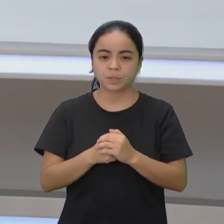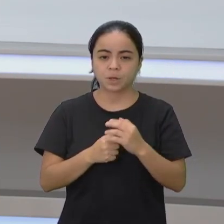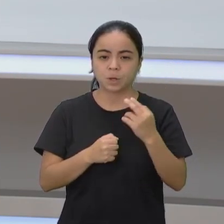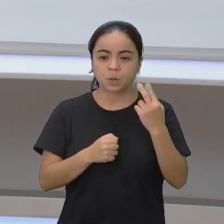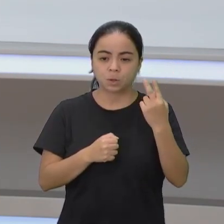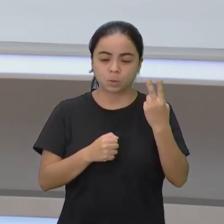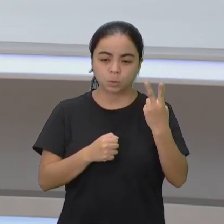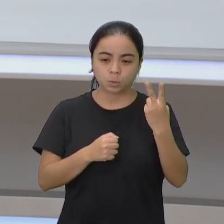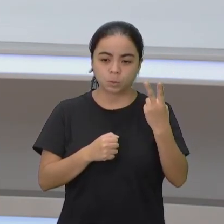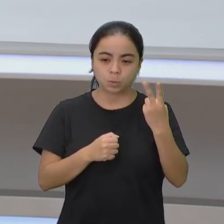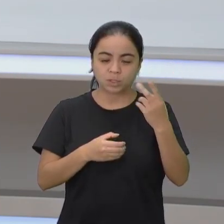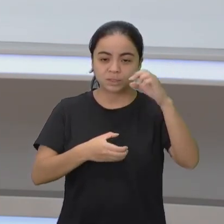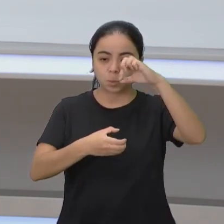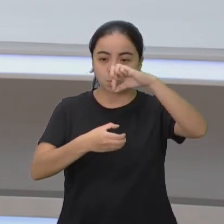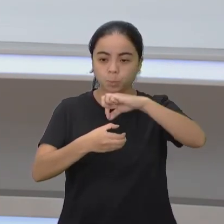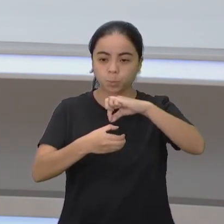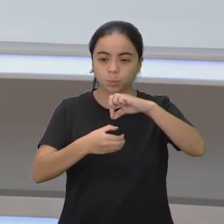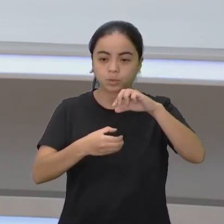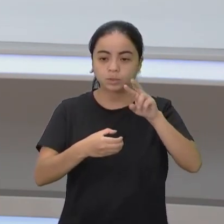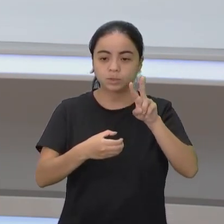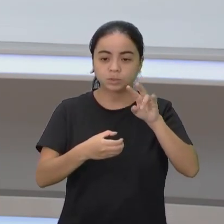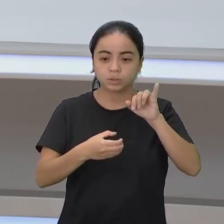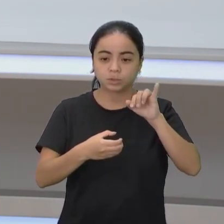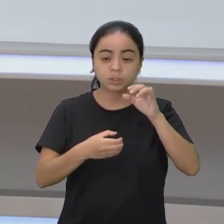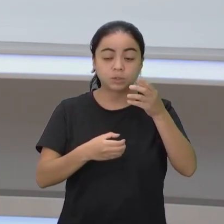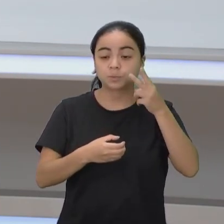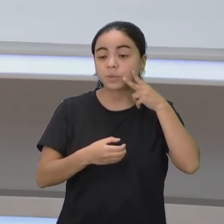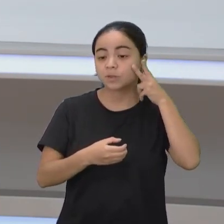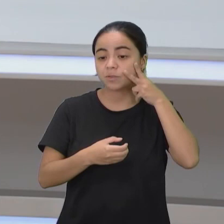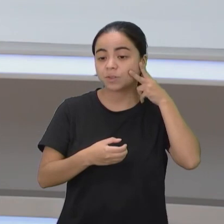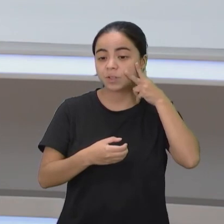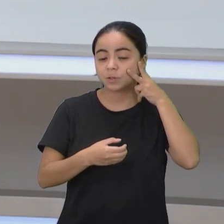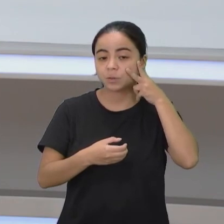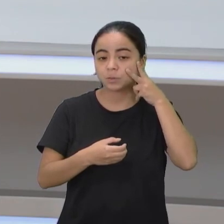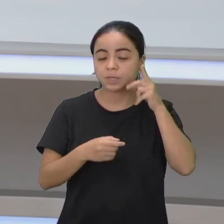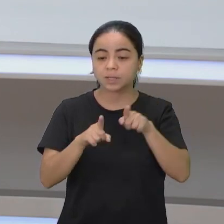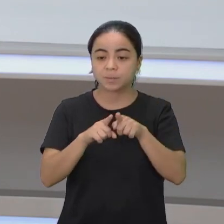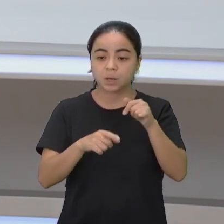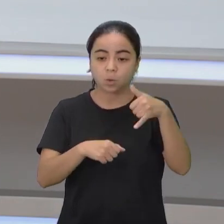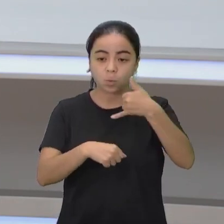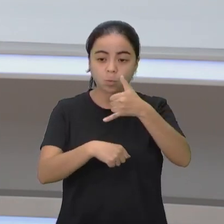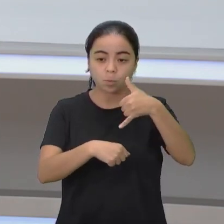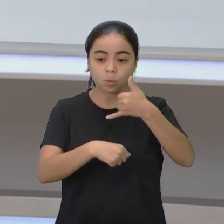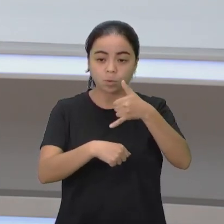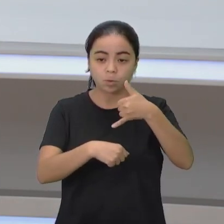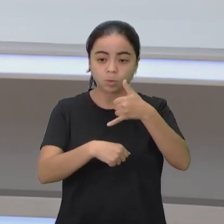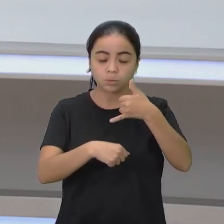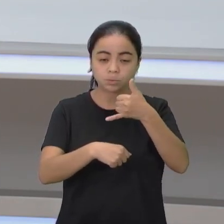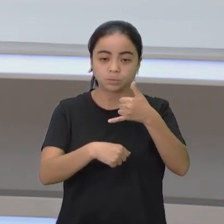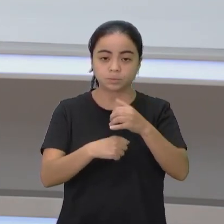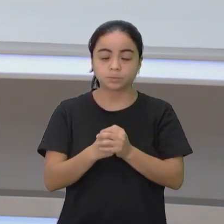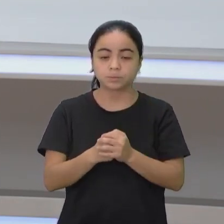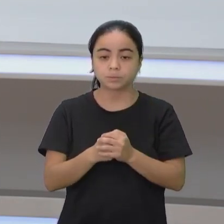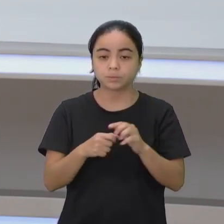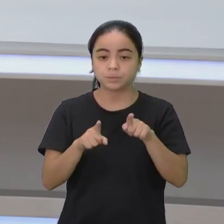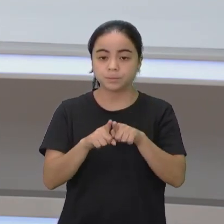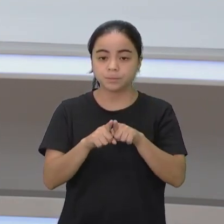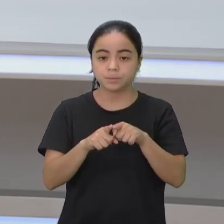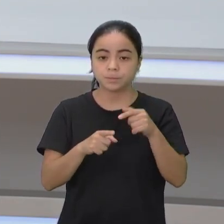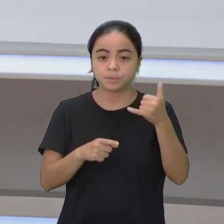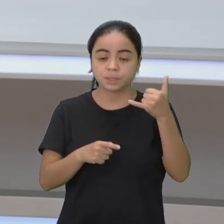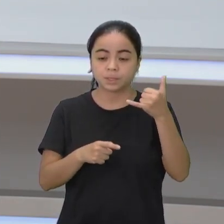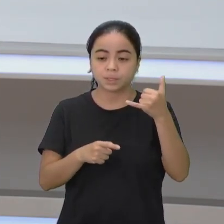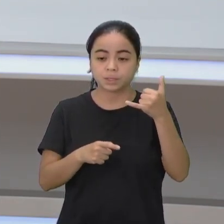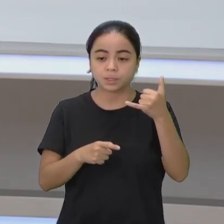de vinho, para você fechar a mangueira depois. Vocês vão precisar de óleo dessa de cozinha mesmo, uma caneta